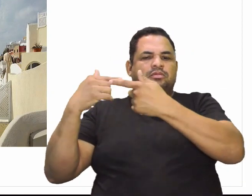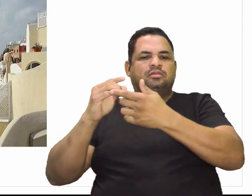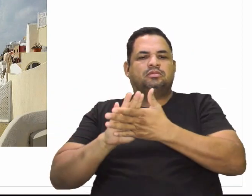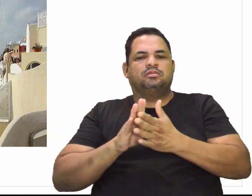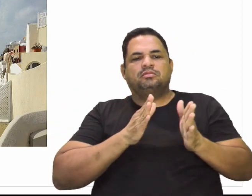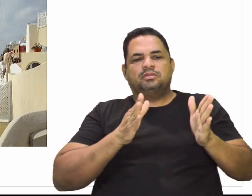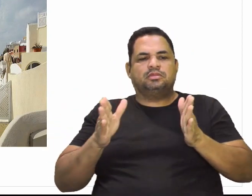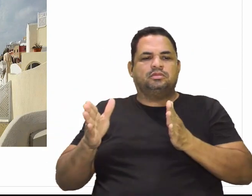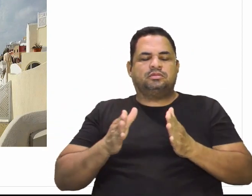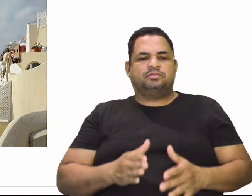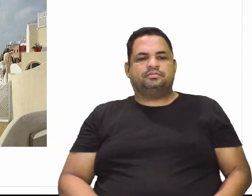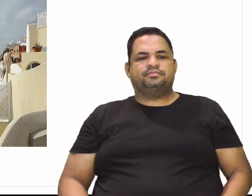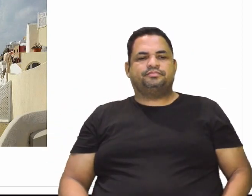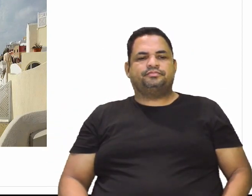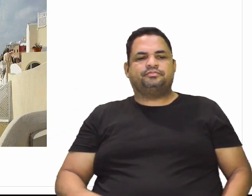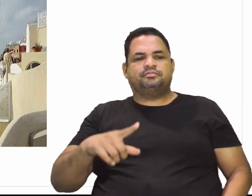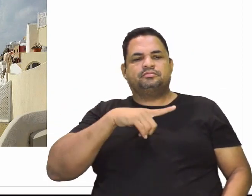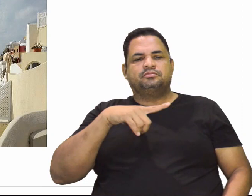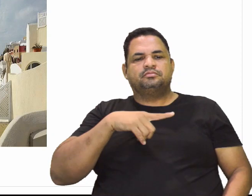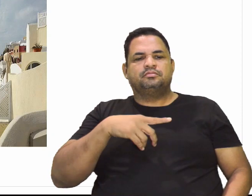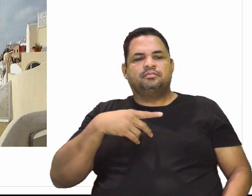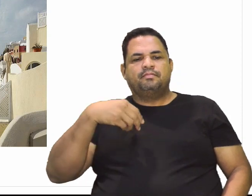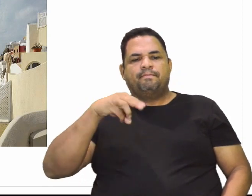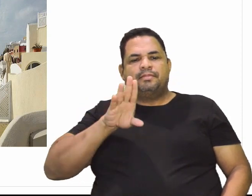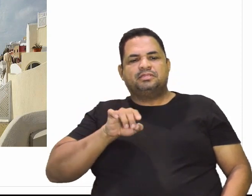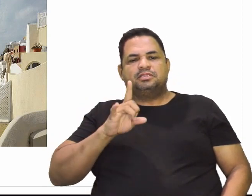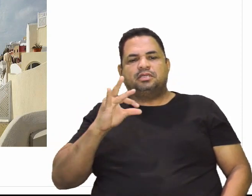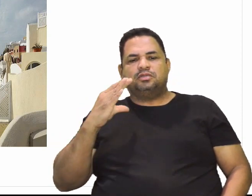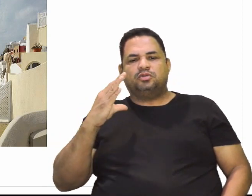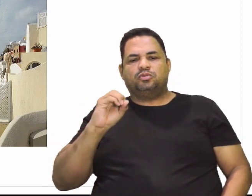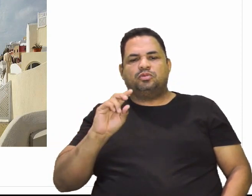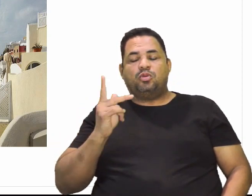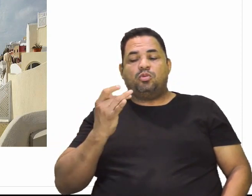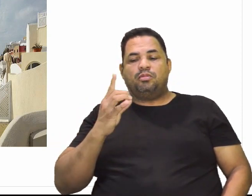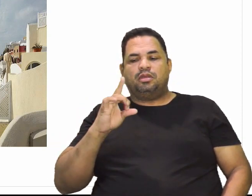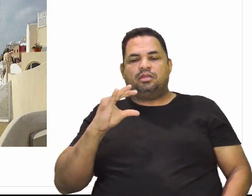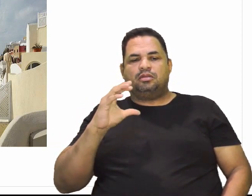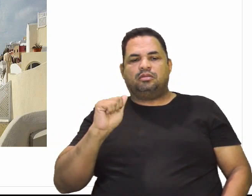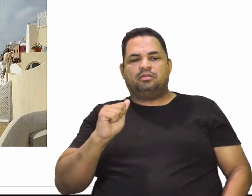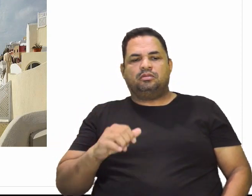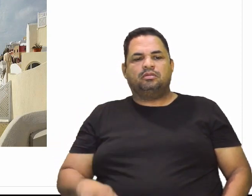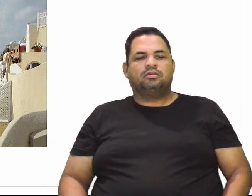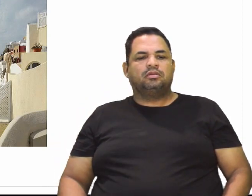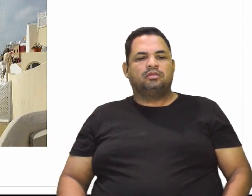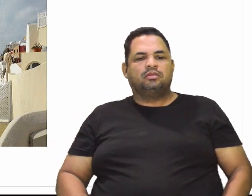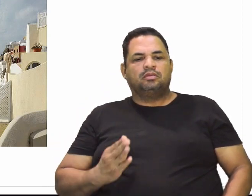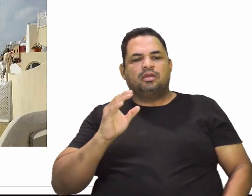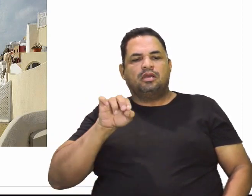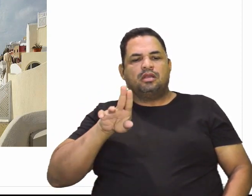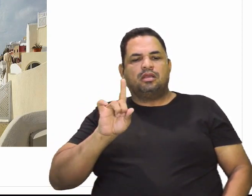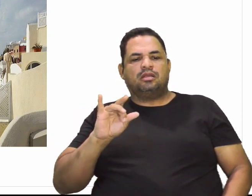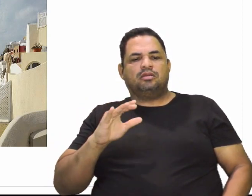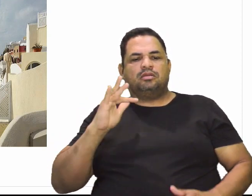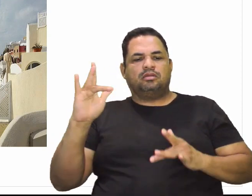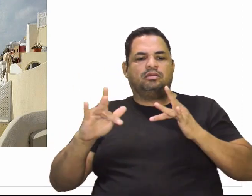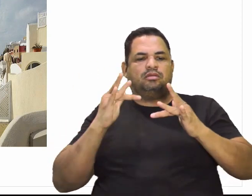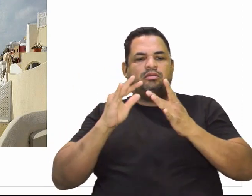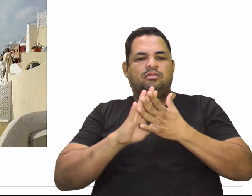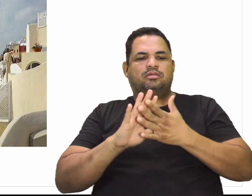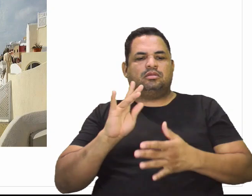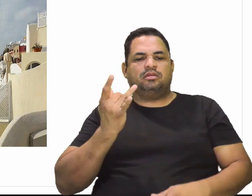seguintes períodos. Aí eu tenho o período messênico ou homérico, período arcaico, período clássico e o